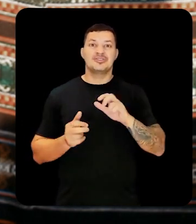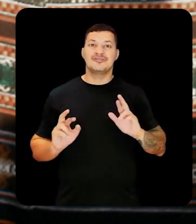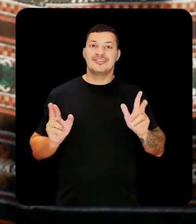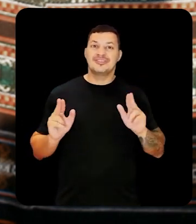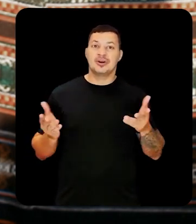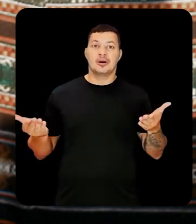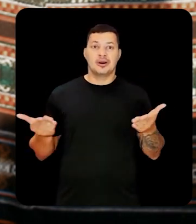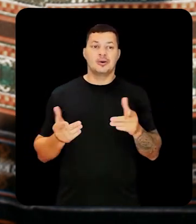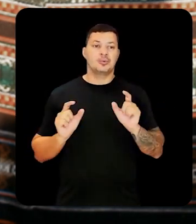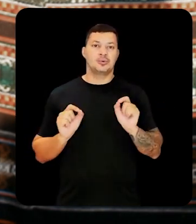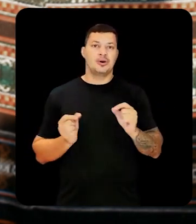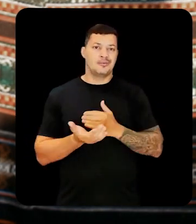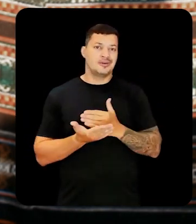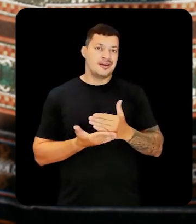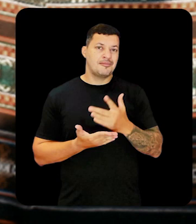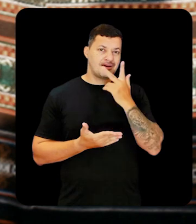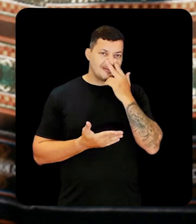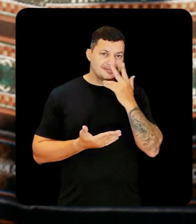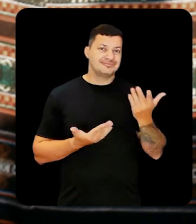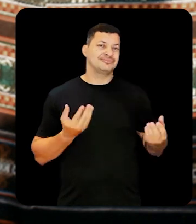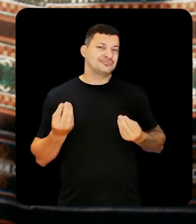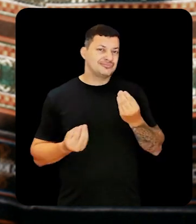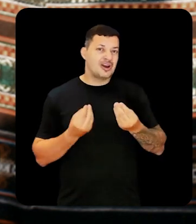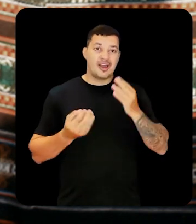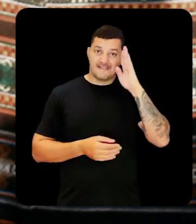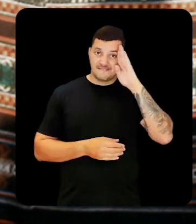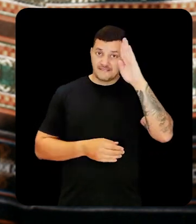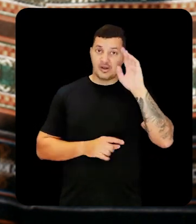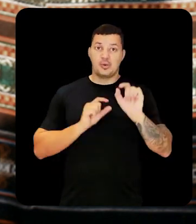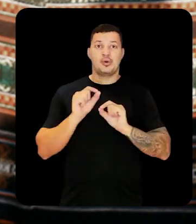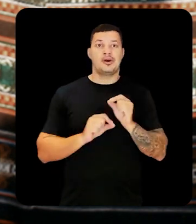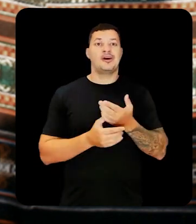diferente. Então, a galera que chega agora, ela vem também com uma coisa muito nova e que é